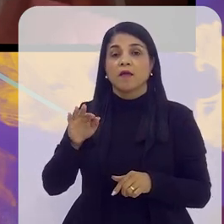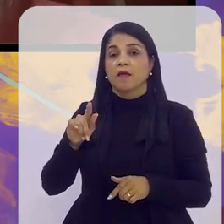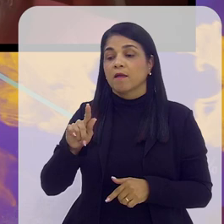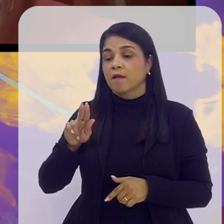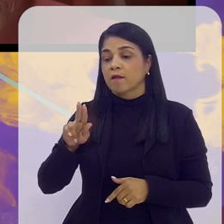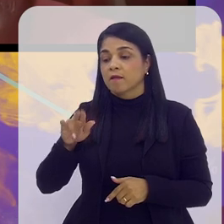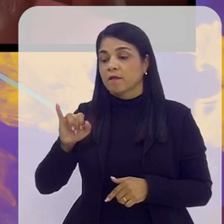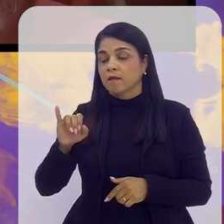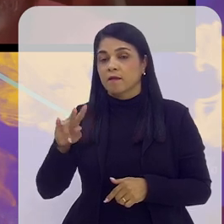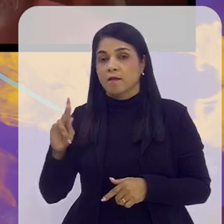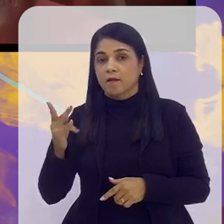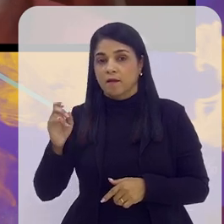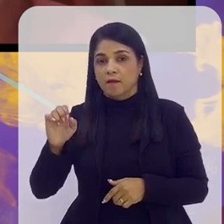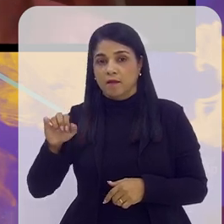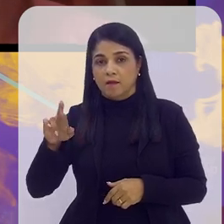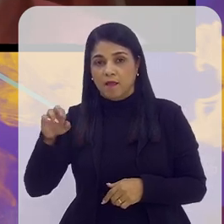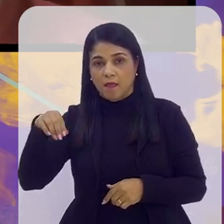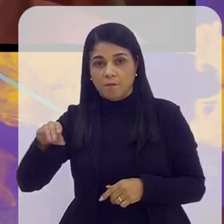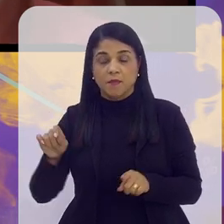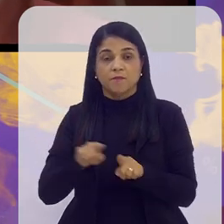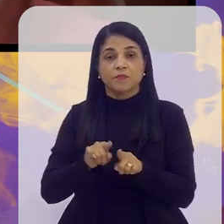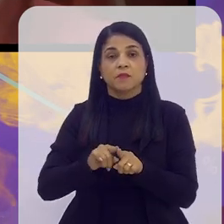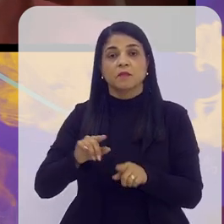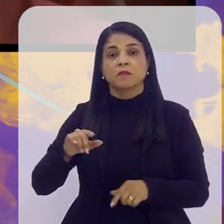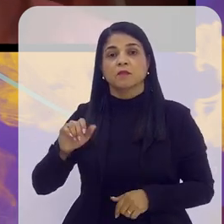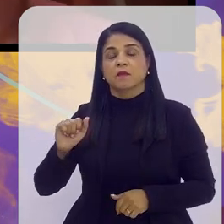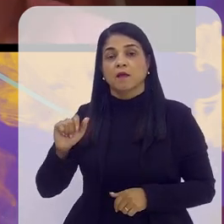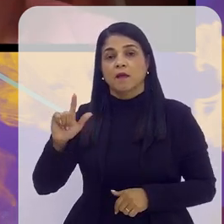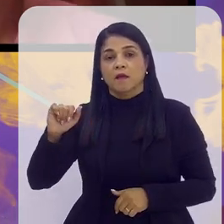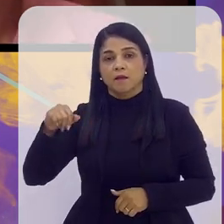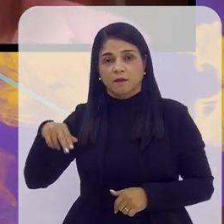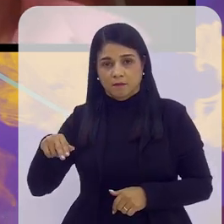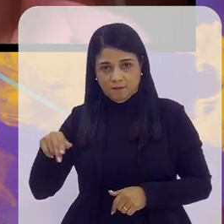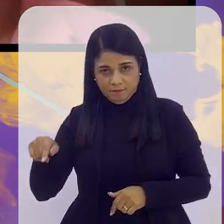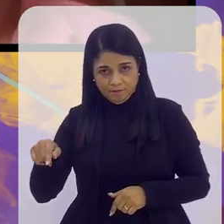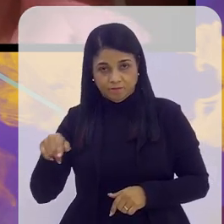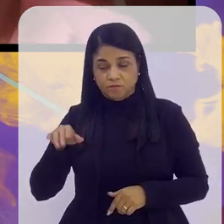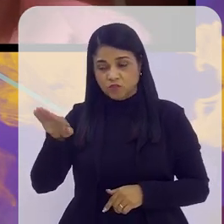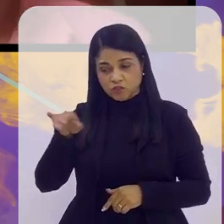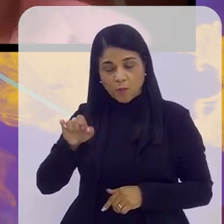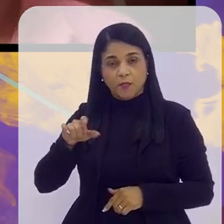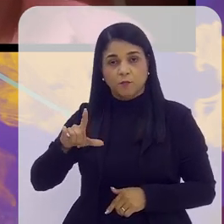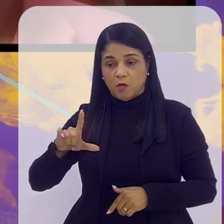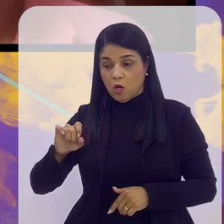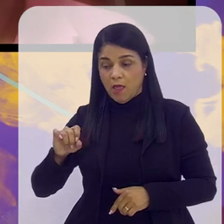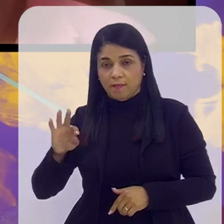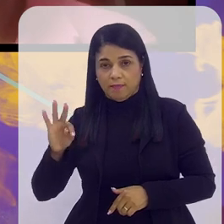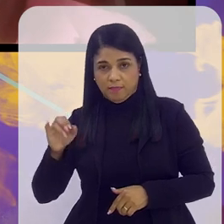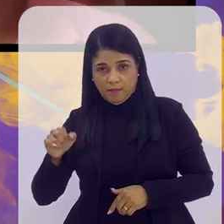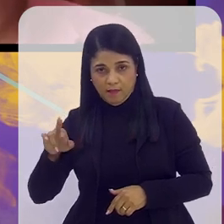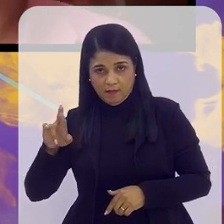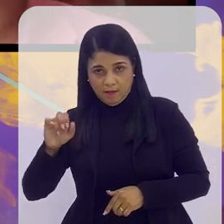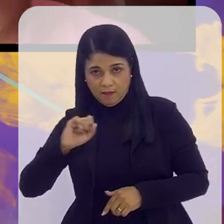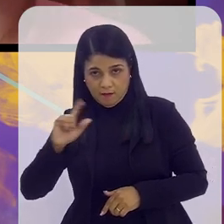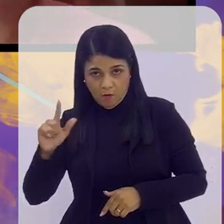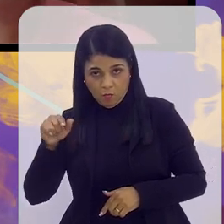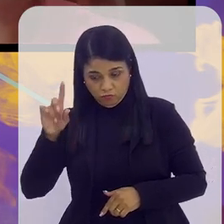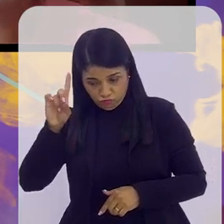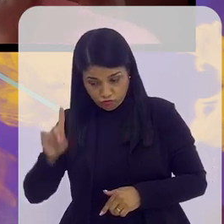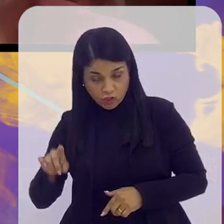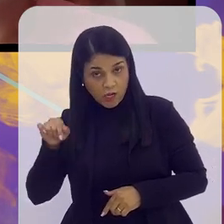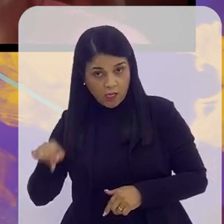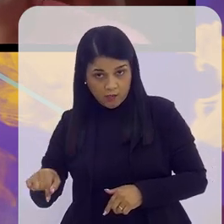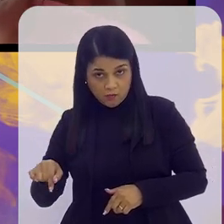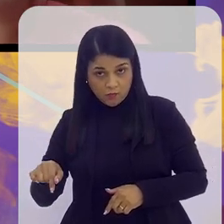Arana, do Atlético Mineiro, e o Renan Lodi, do Marseille. Estes foram os convocados para lateral. Acho que do lado